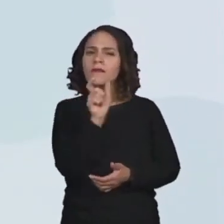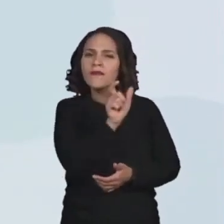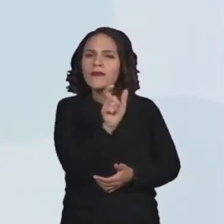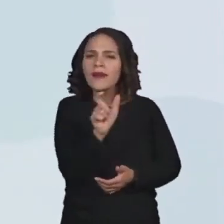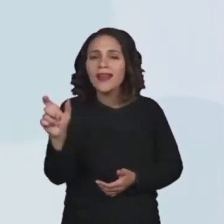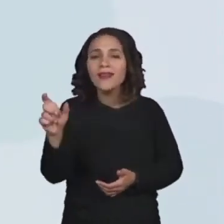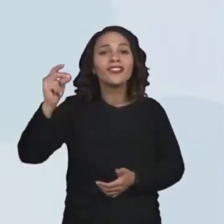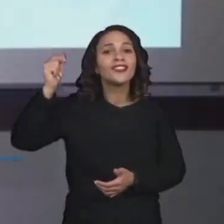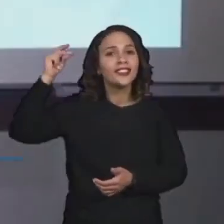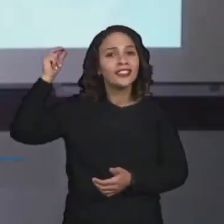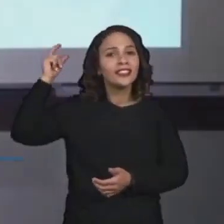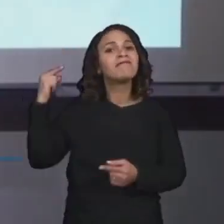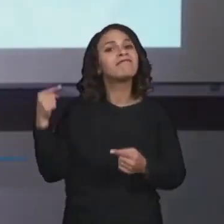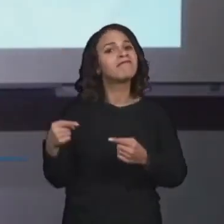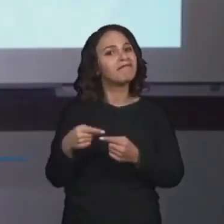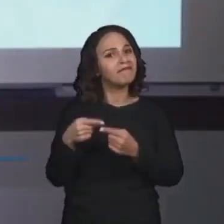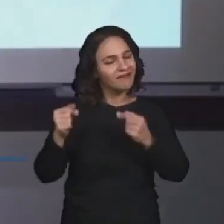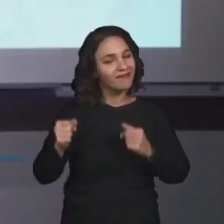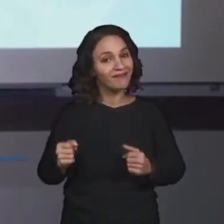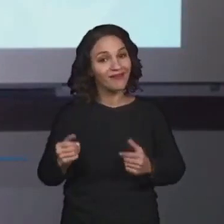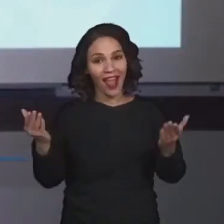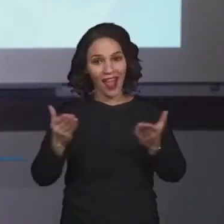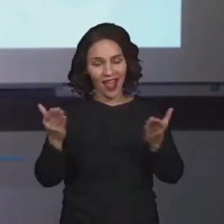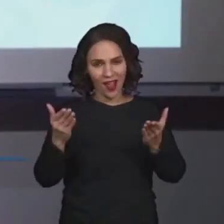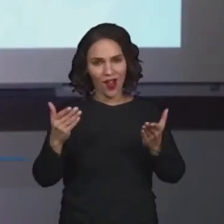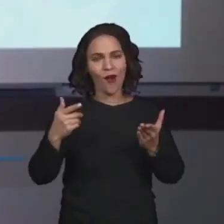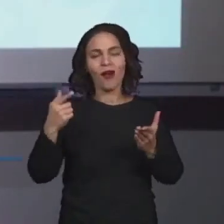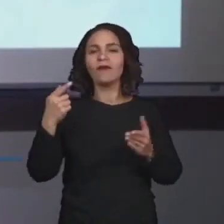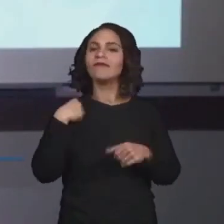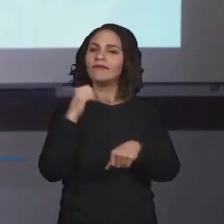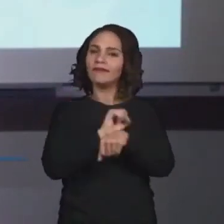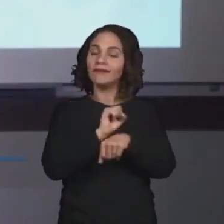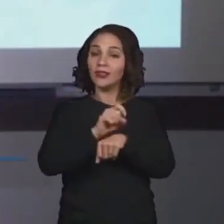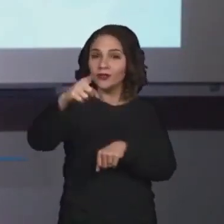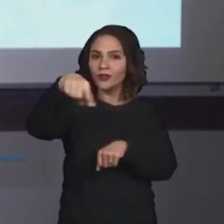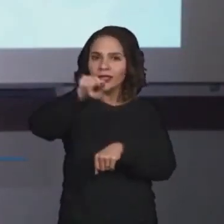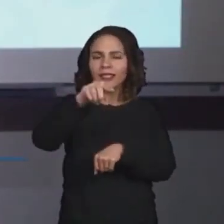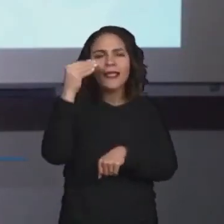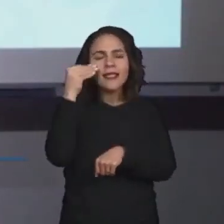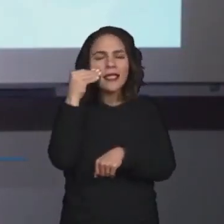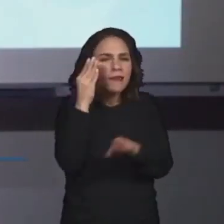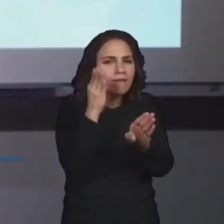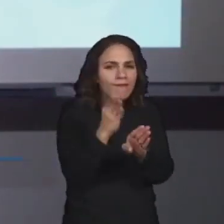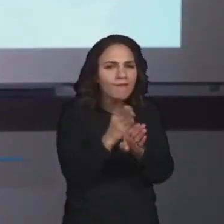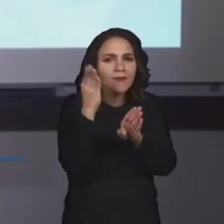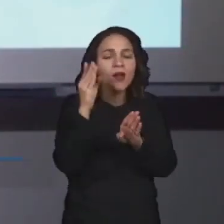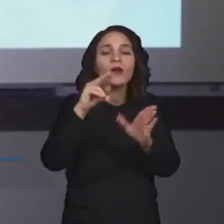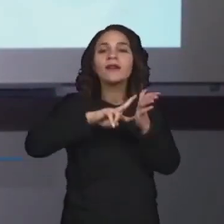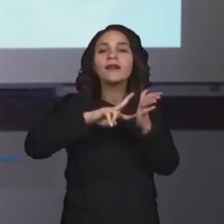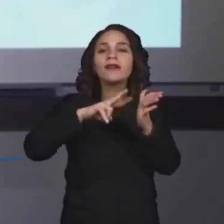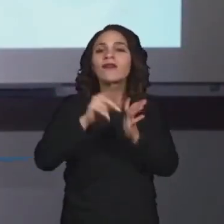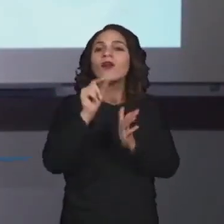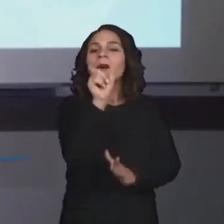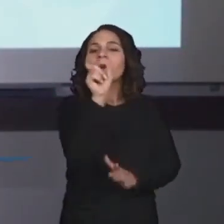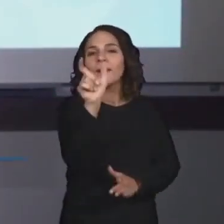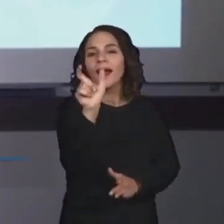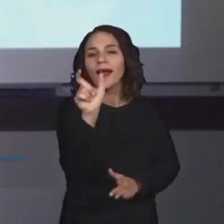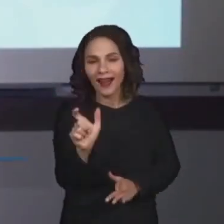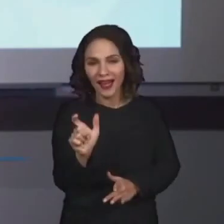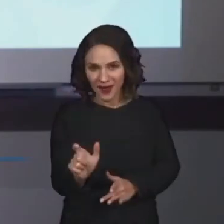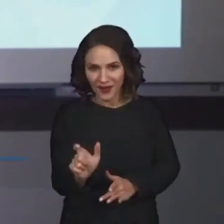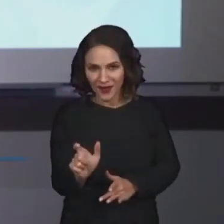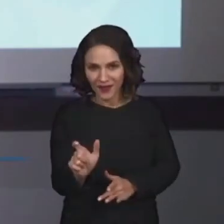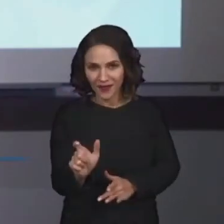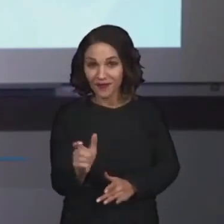usadas antigamente. Agora, vou dar um tempinho para vocês tentarem descobrir aí o significado dessas